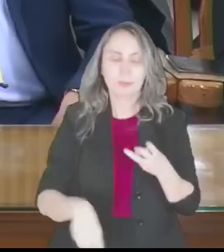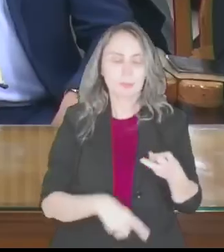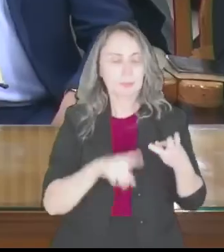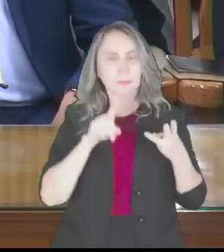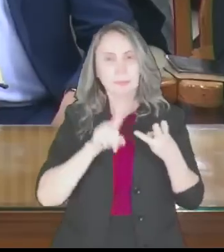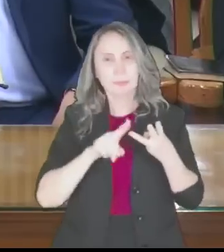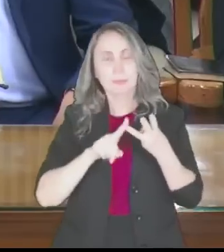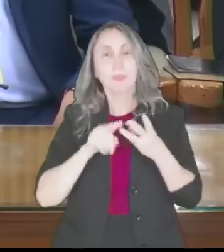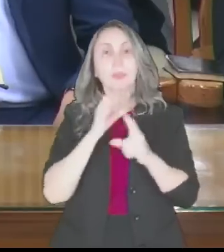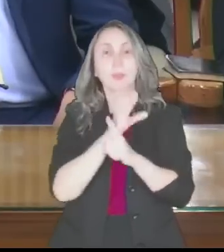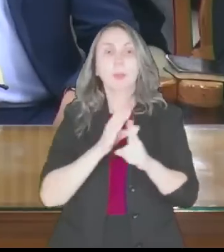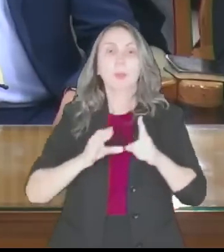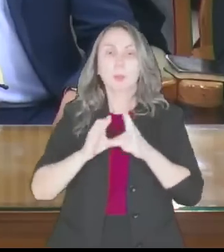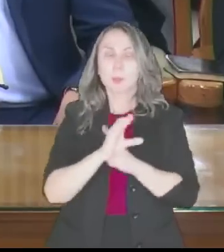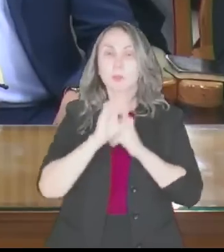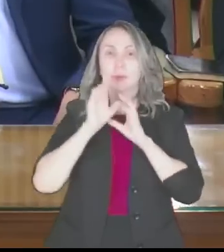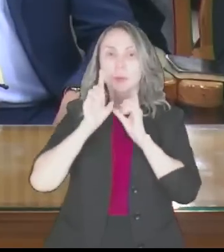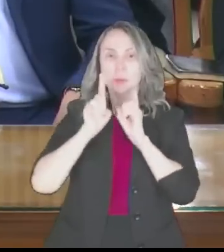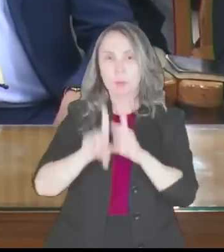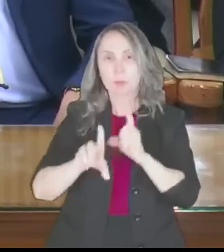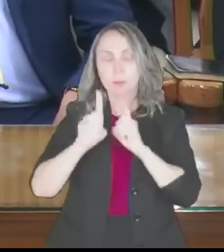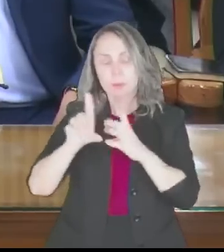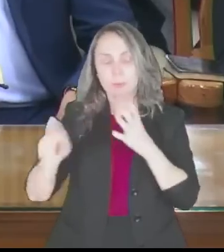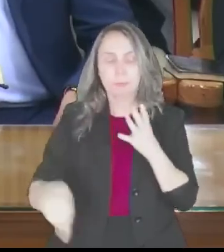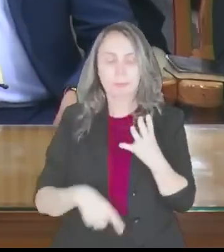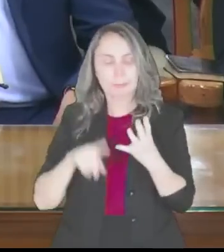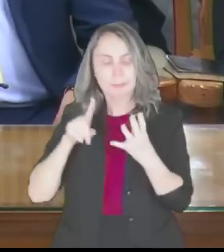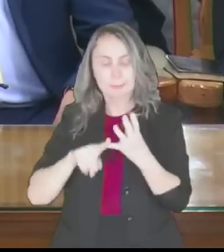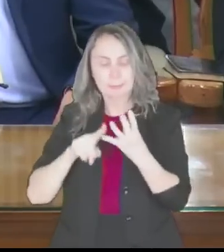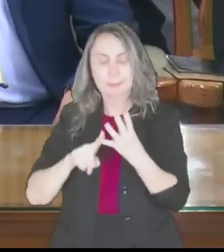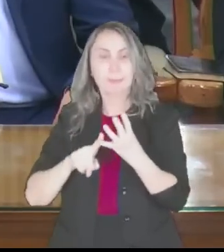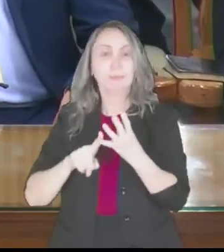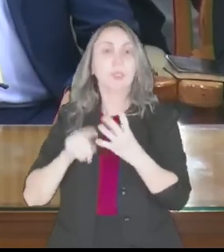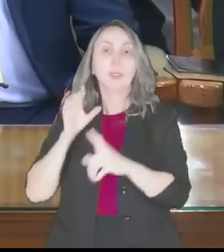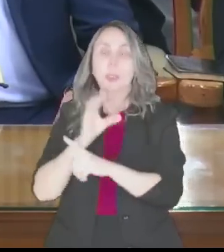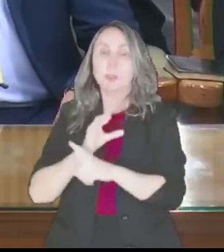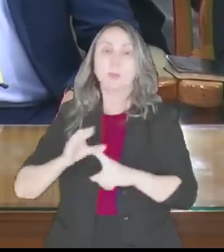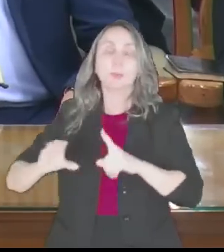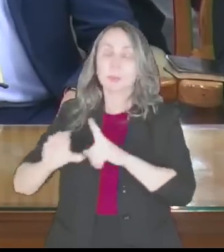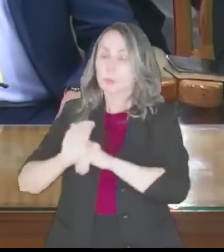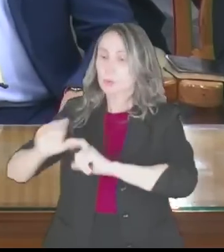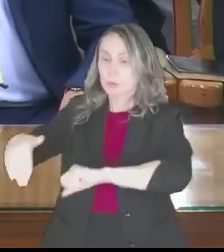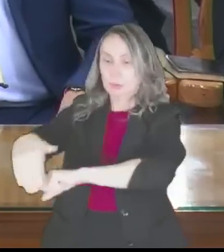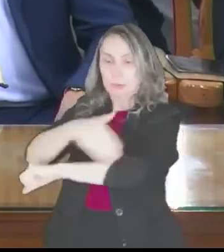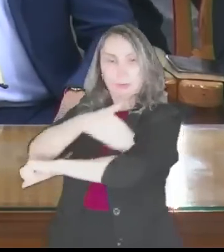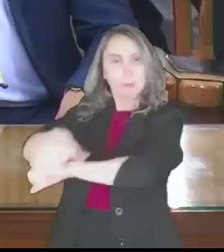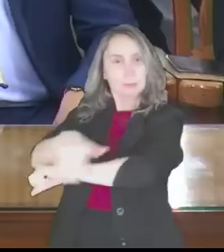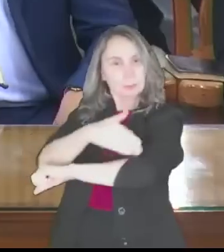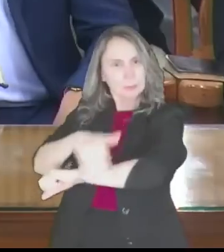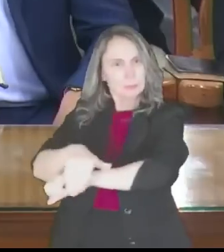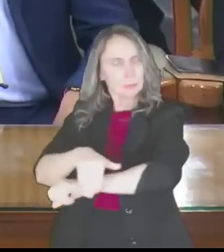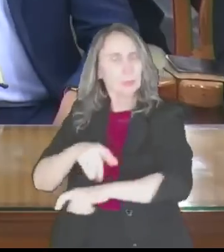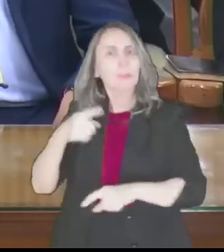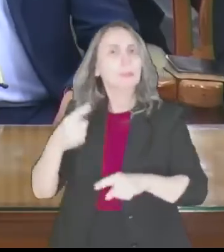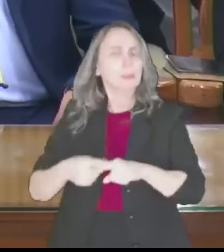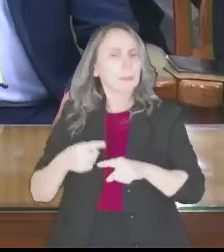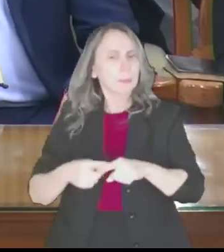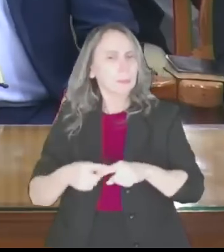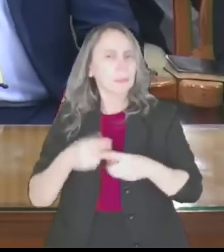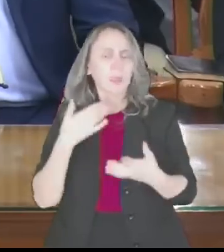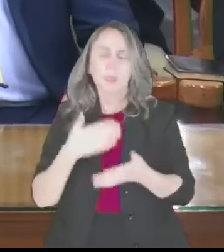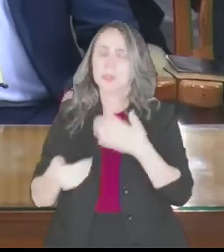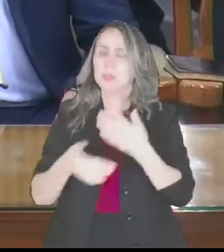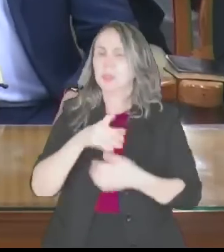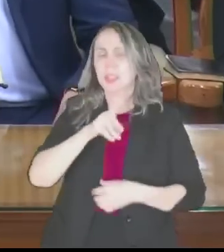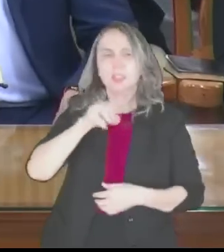culto de doutrina. No culto público. Porque toda vez que se prega a palavra, mesmo que seja dia de domingo de